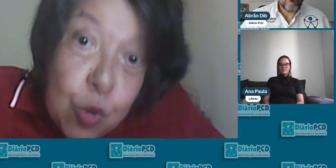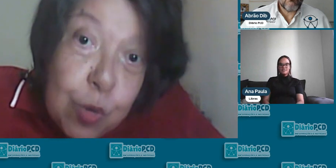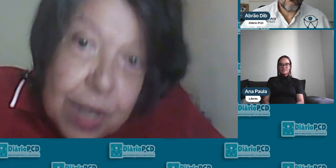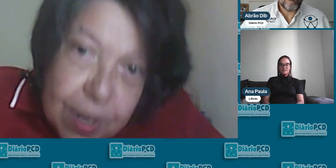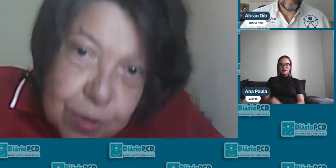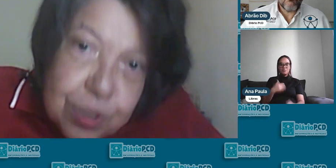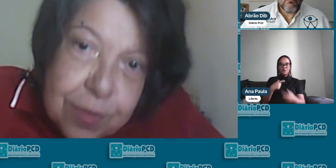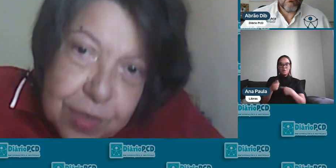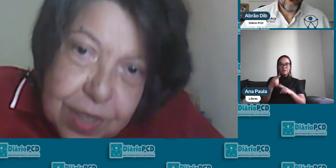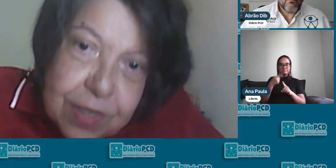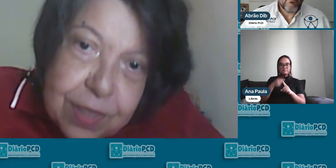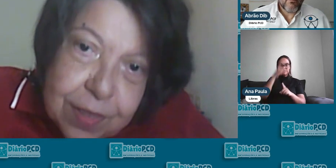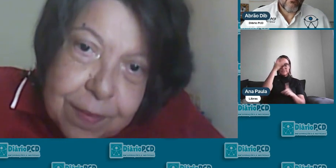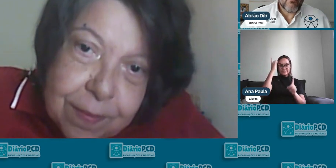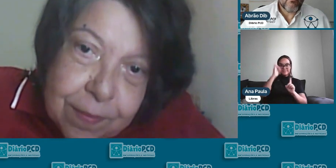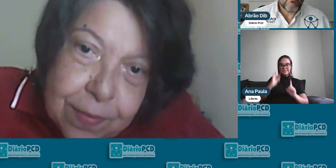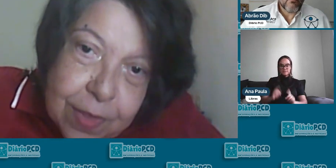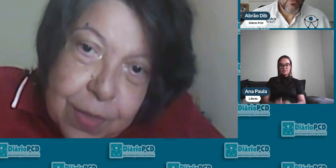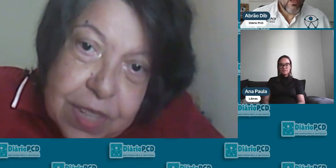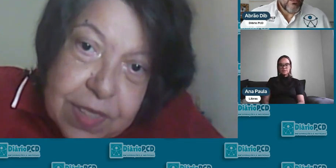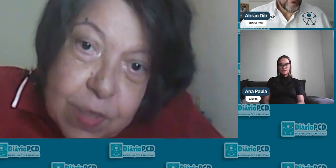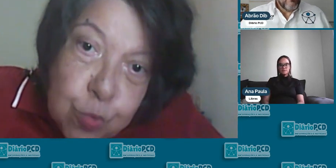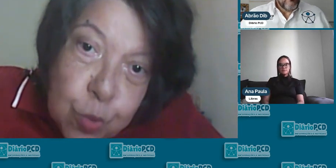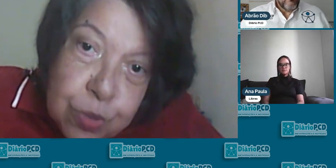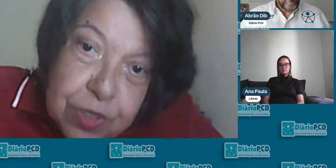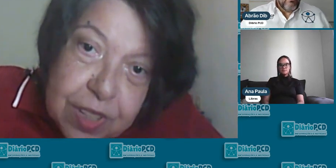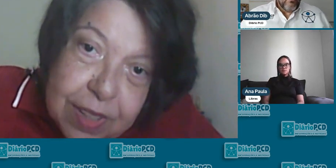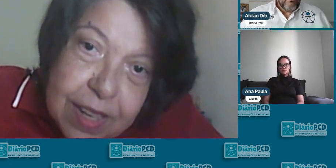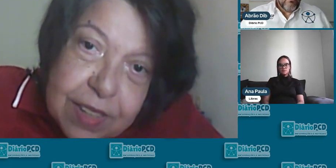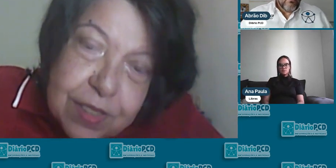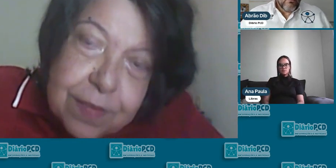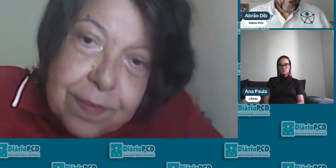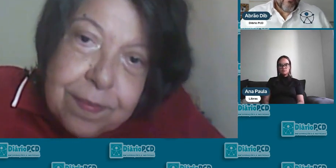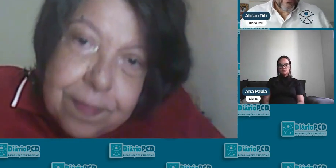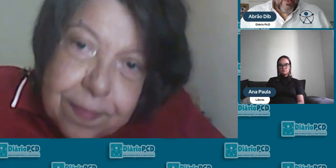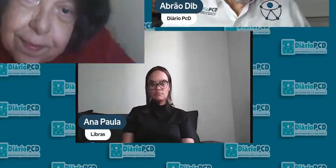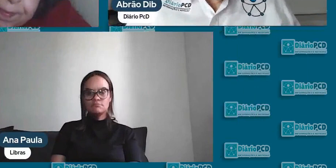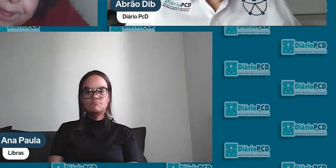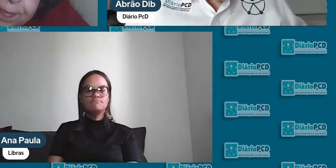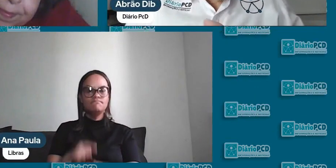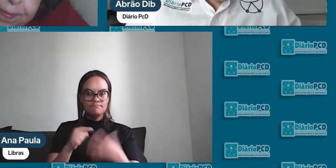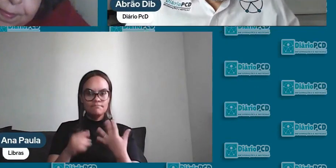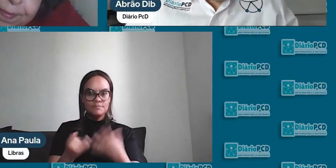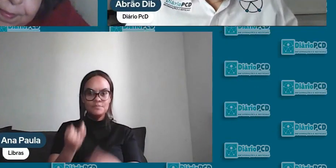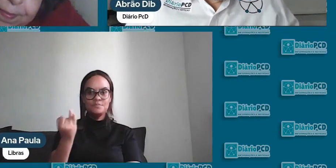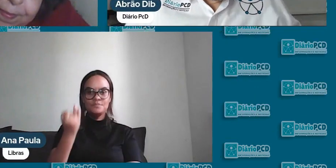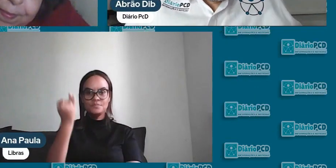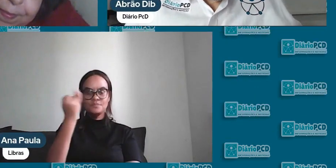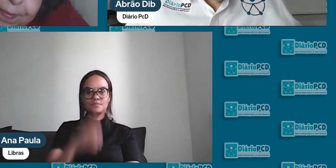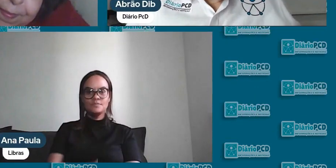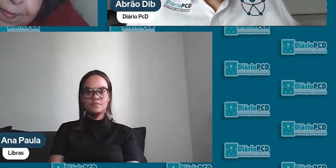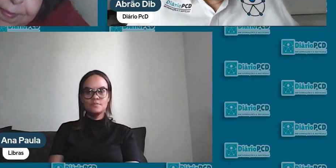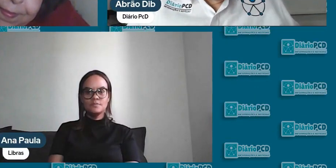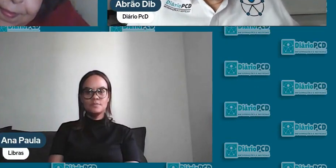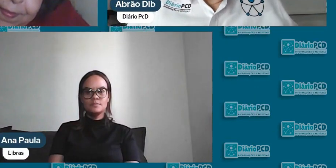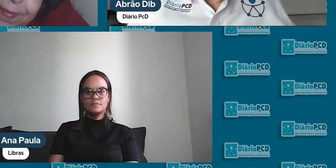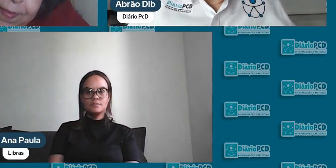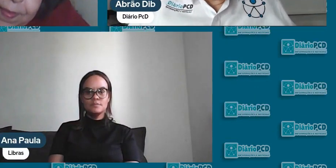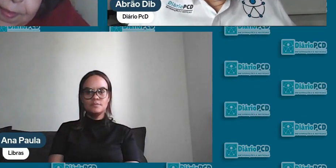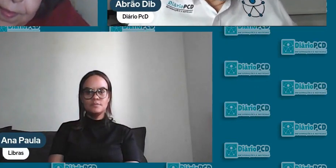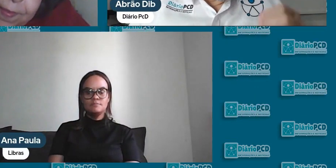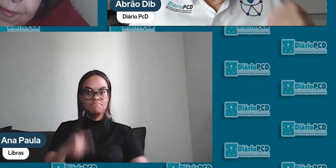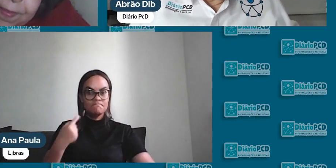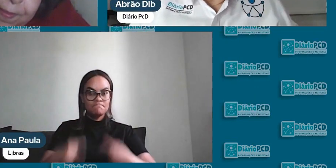deficiência ou grau de deficiência. Então, esses são os pontos centrais. Apesar da senhora ter acabado de comentar sobre